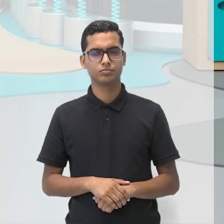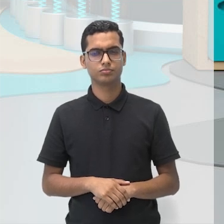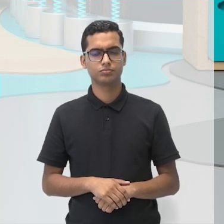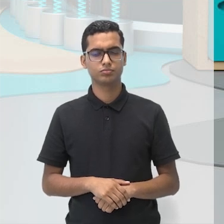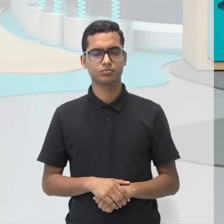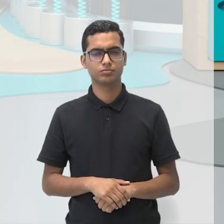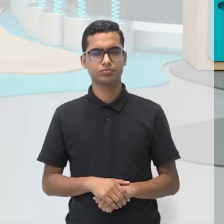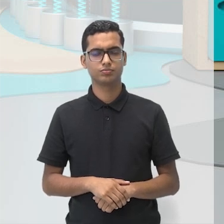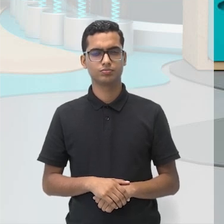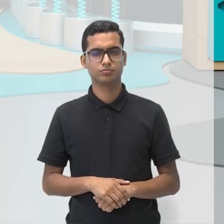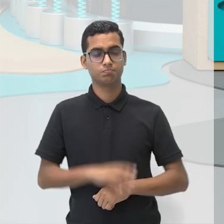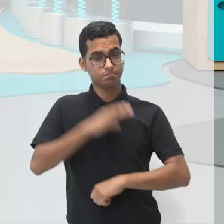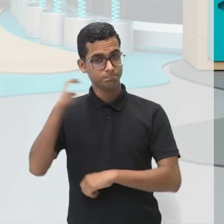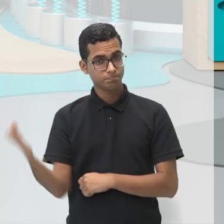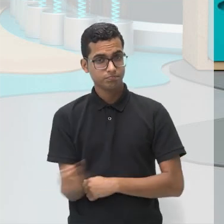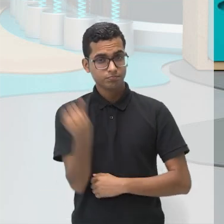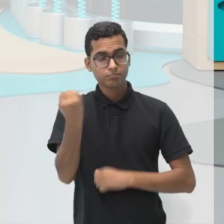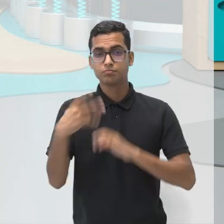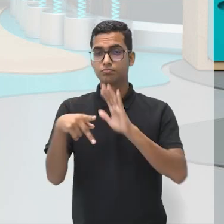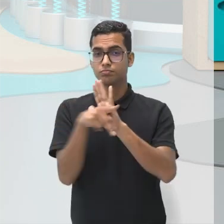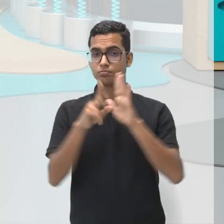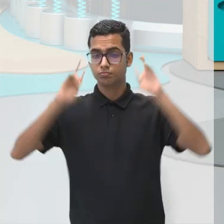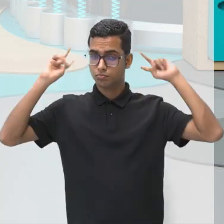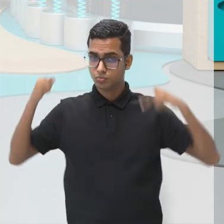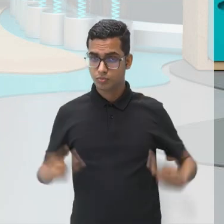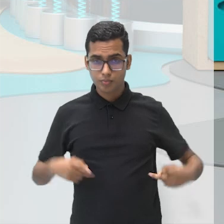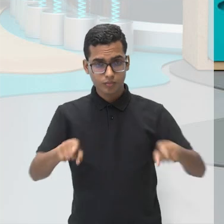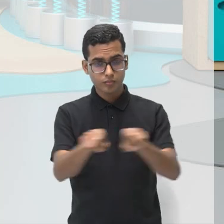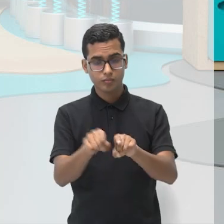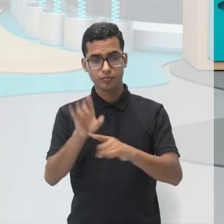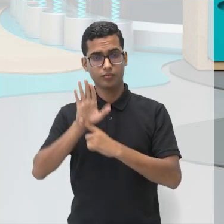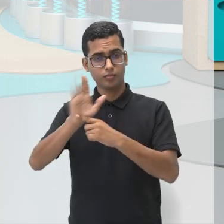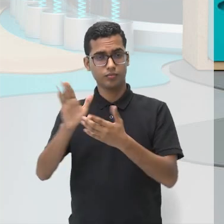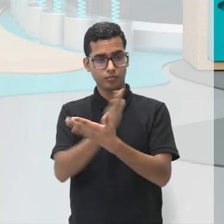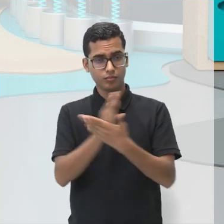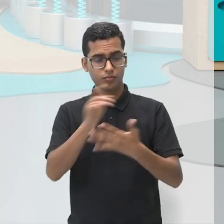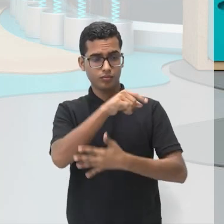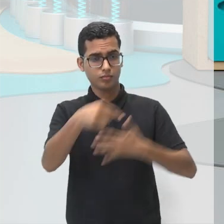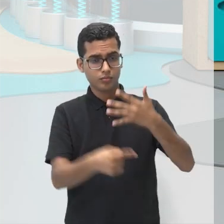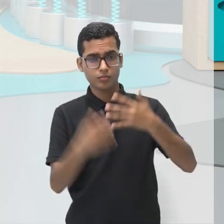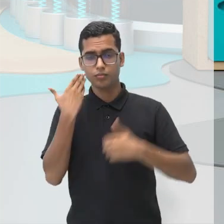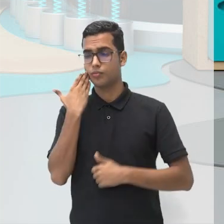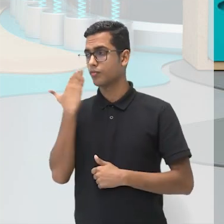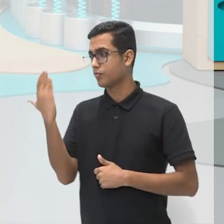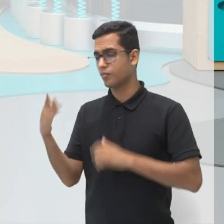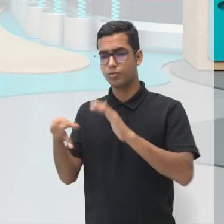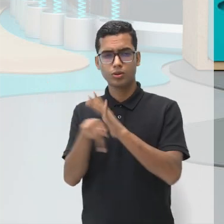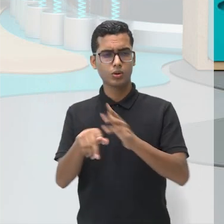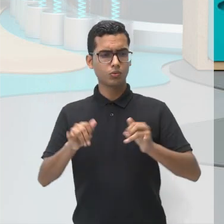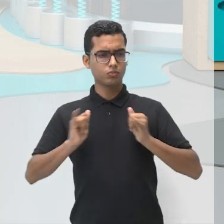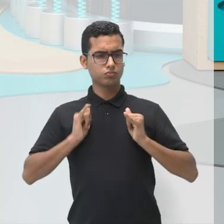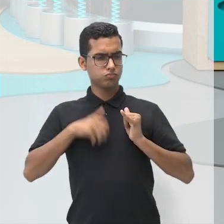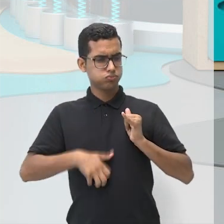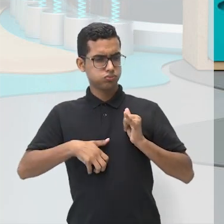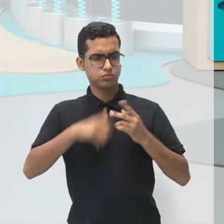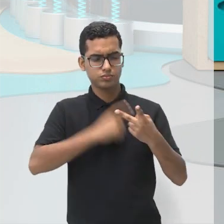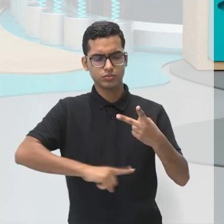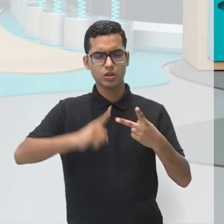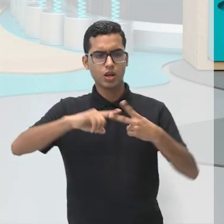muito importante, só que alguns fatores como esses que aparecem, olha só, o sedentarismo,